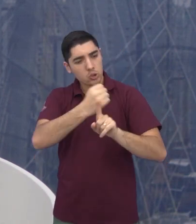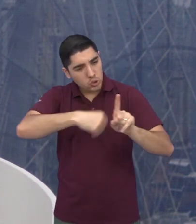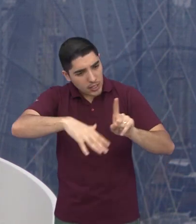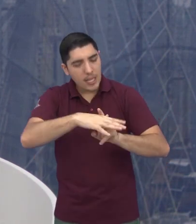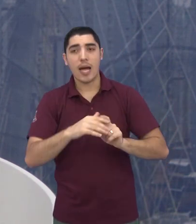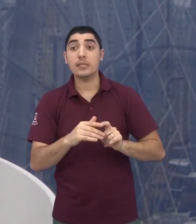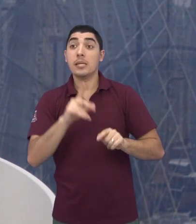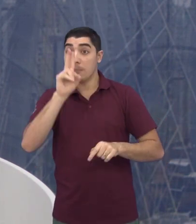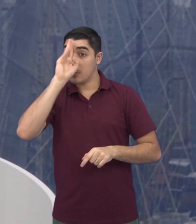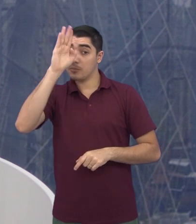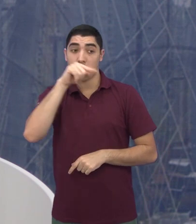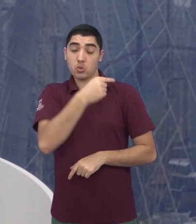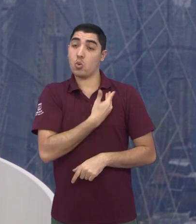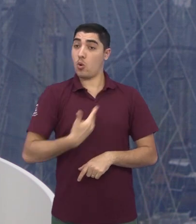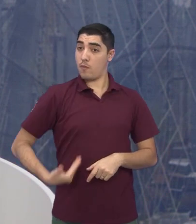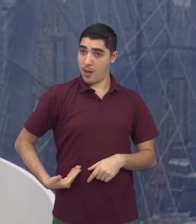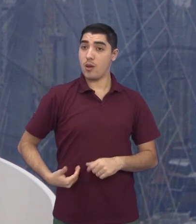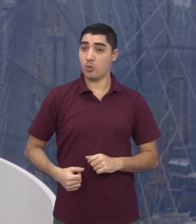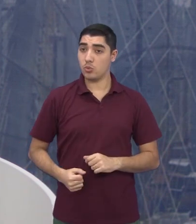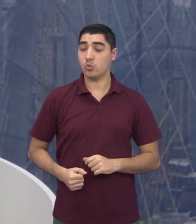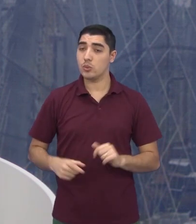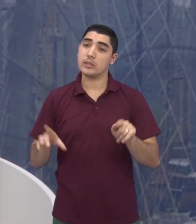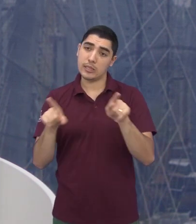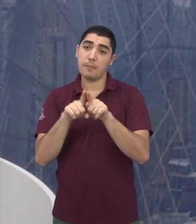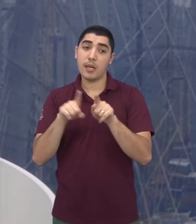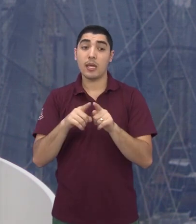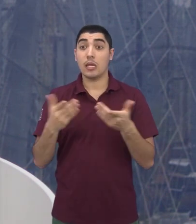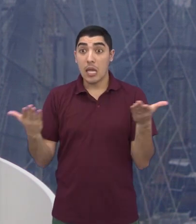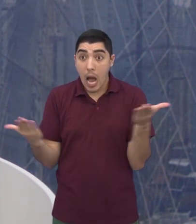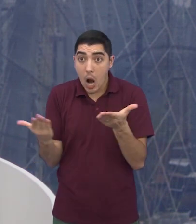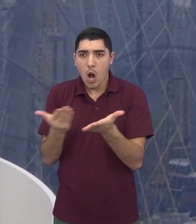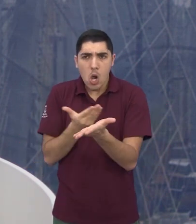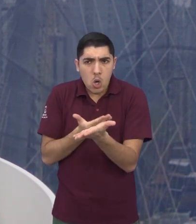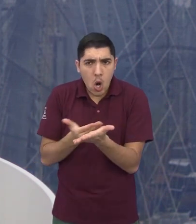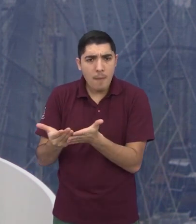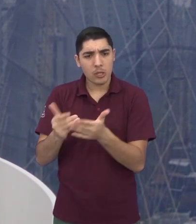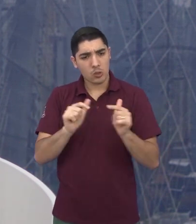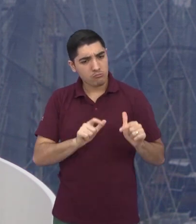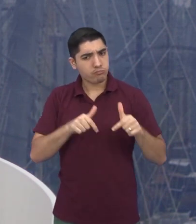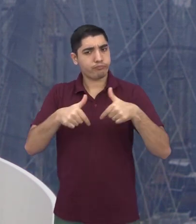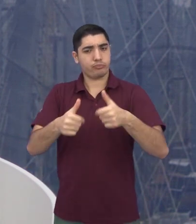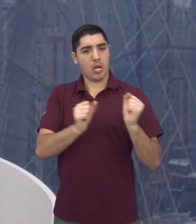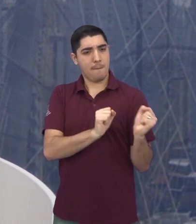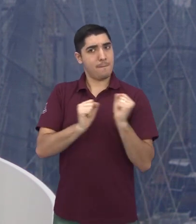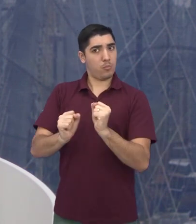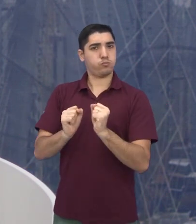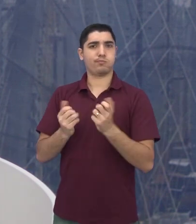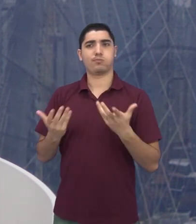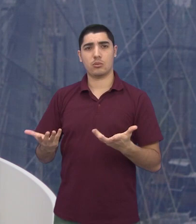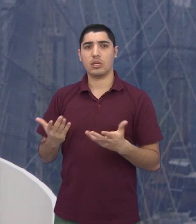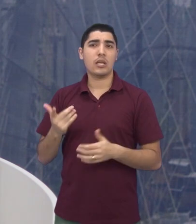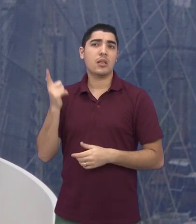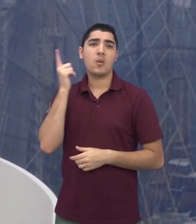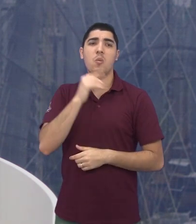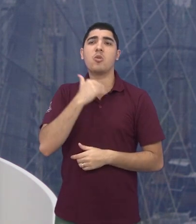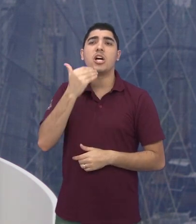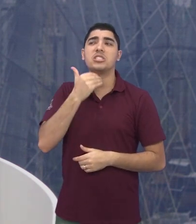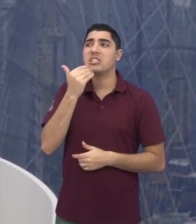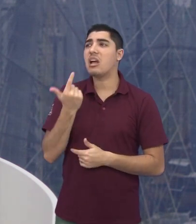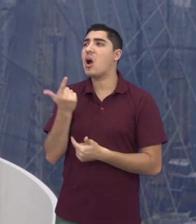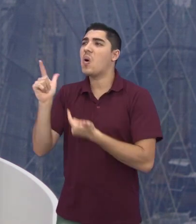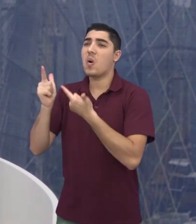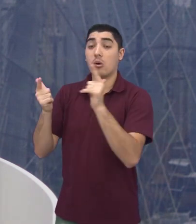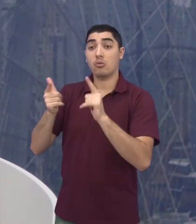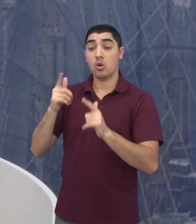Estado, né? E é um fenômeno que está se impondo, né? Não tem para onde correr. Tudo o que a gente queria enquanto